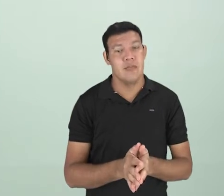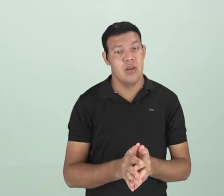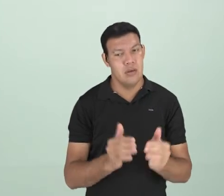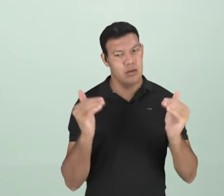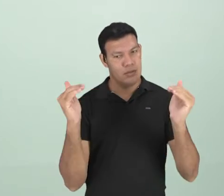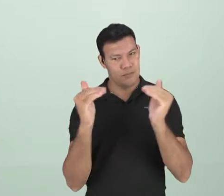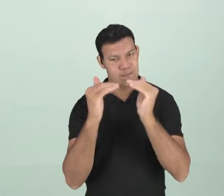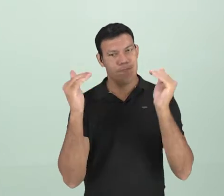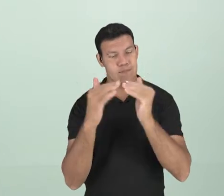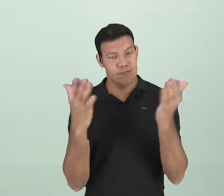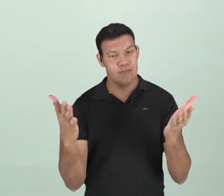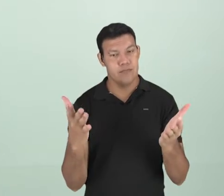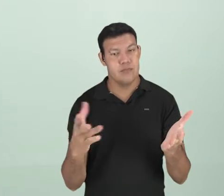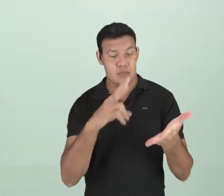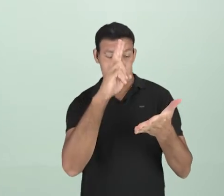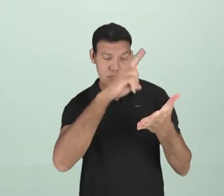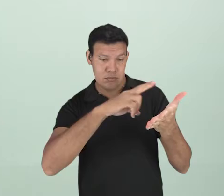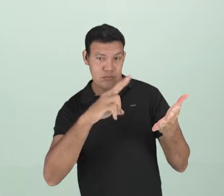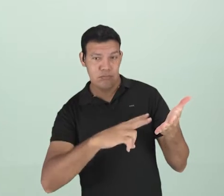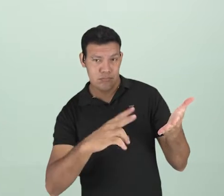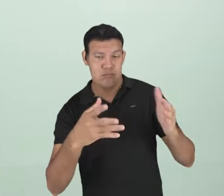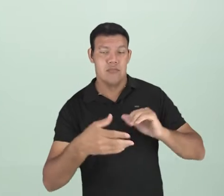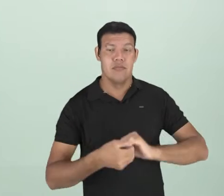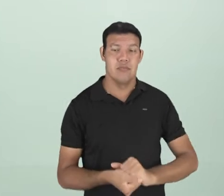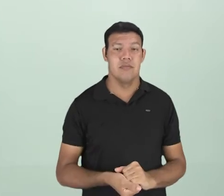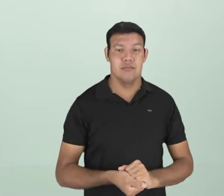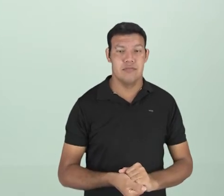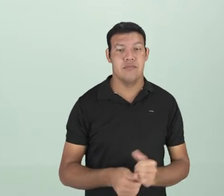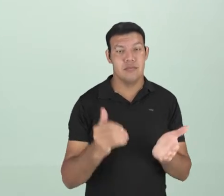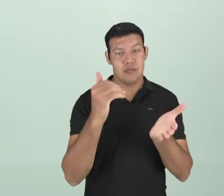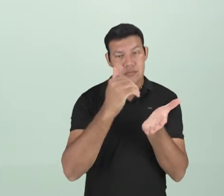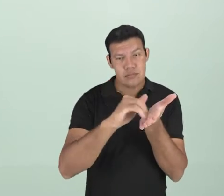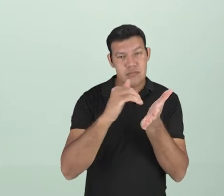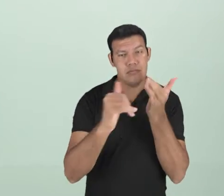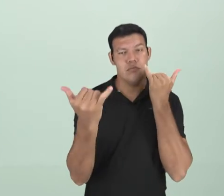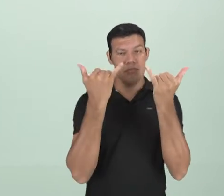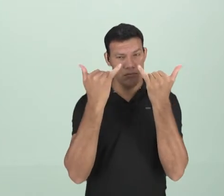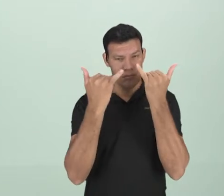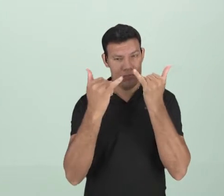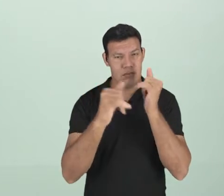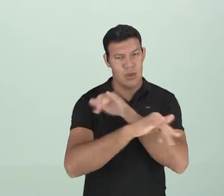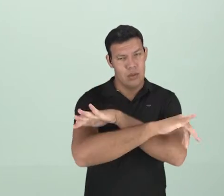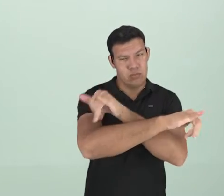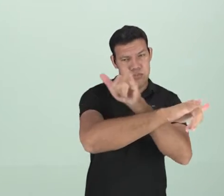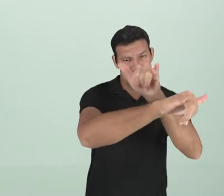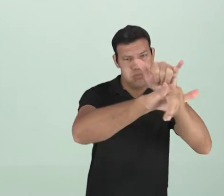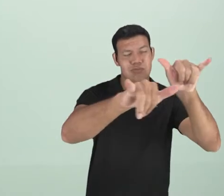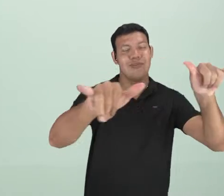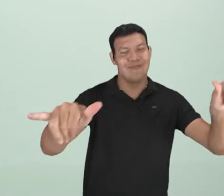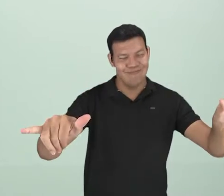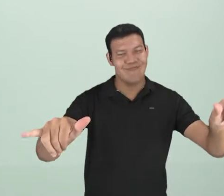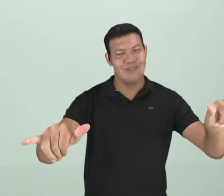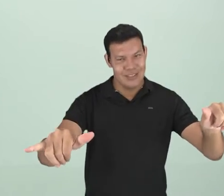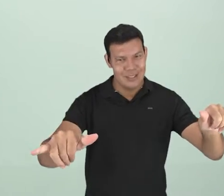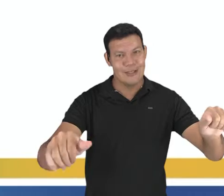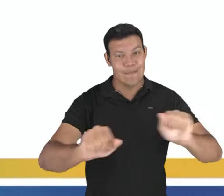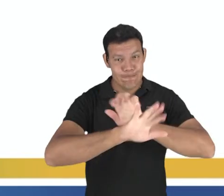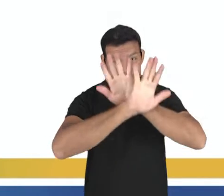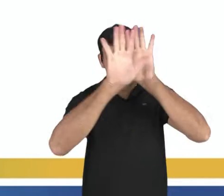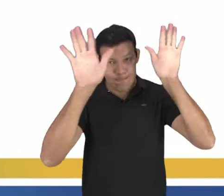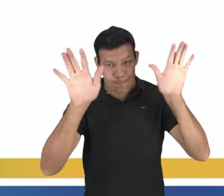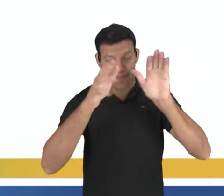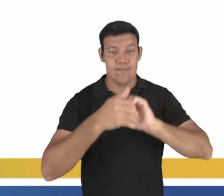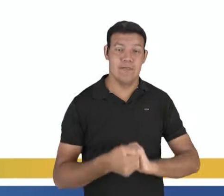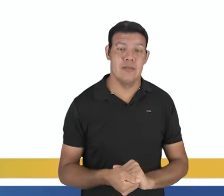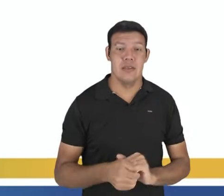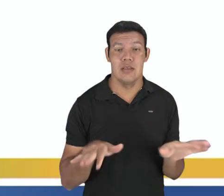compatível com o seu público-alvo. Ou seja, a mensagem tem que ser transmitida com clareza.